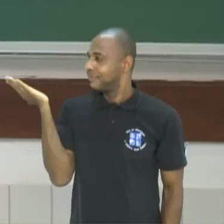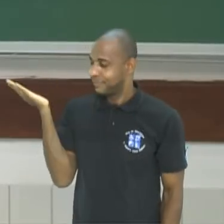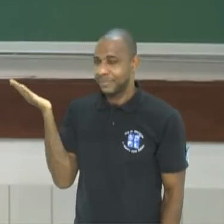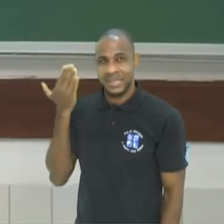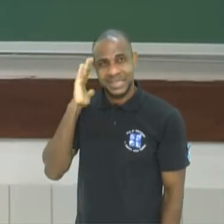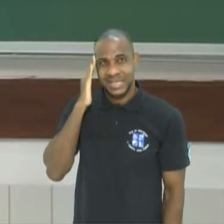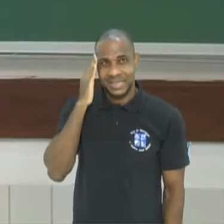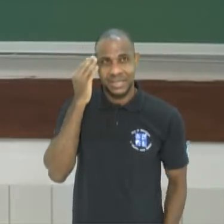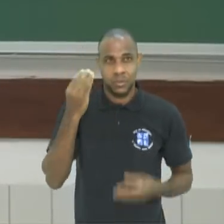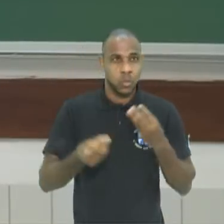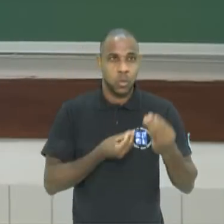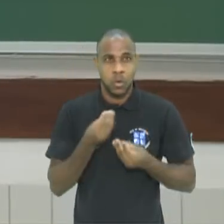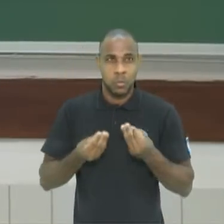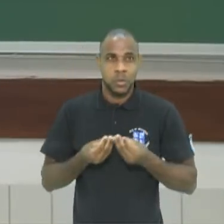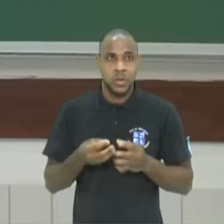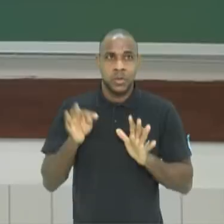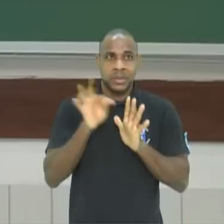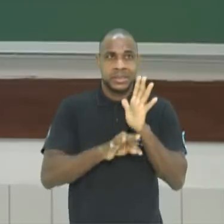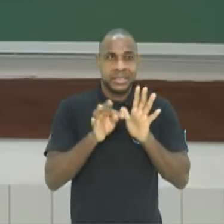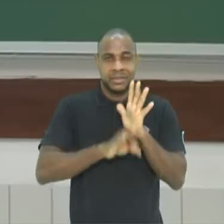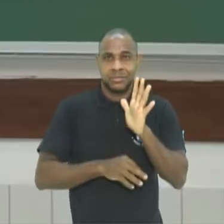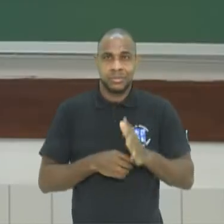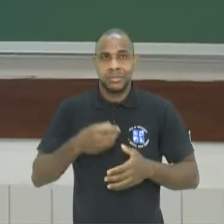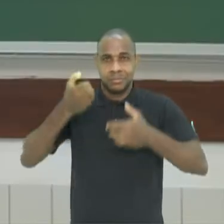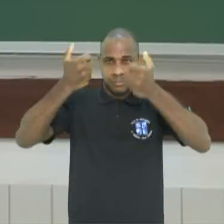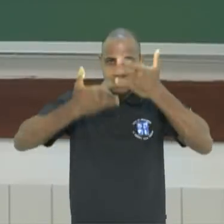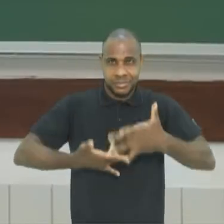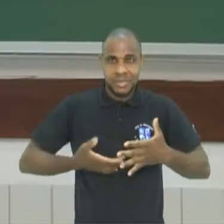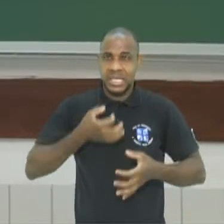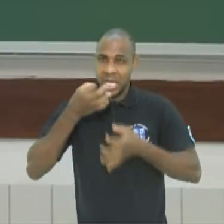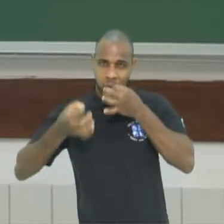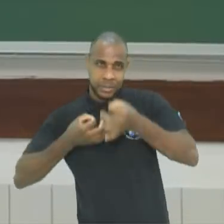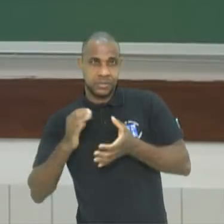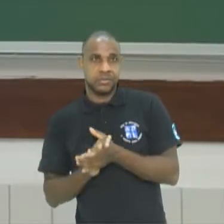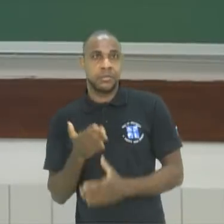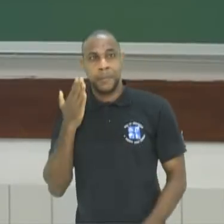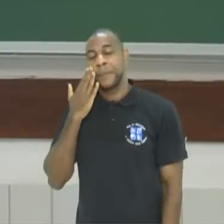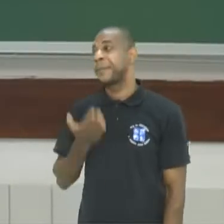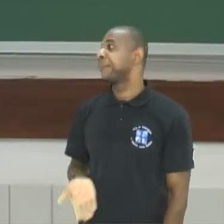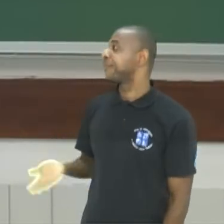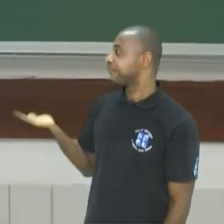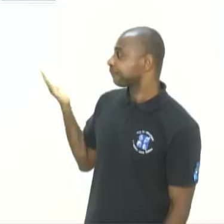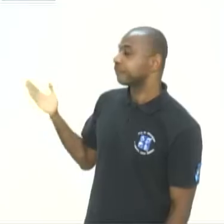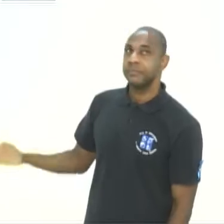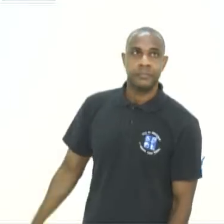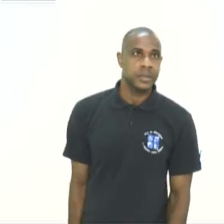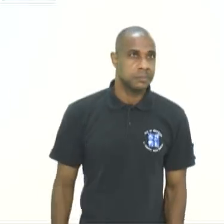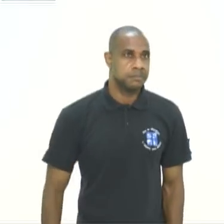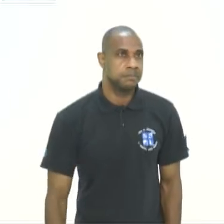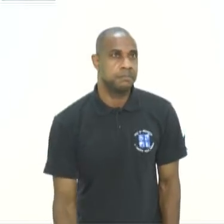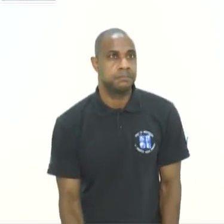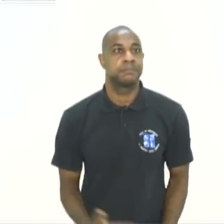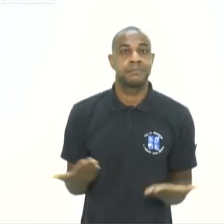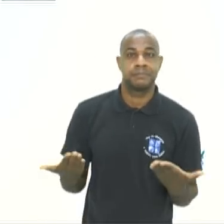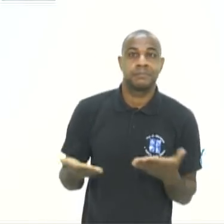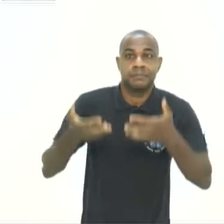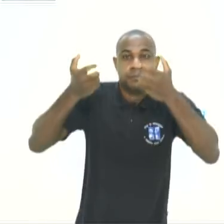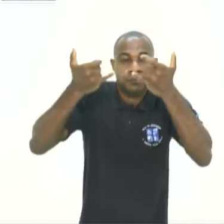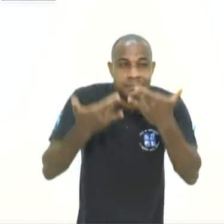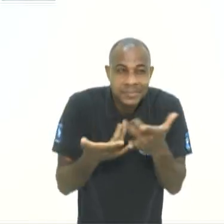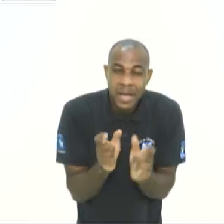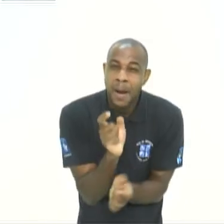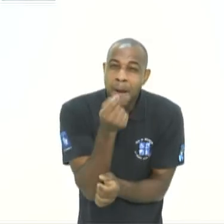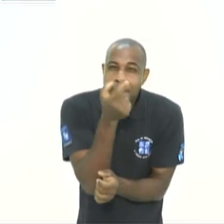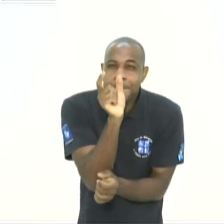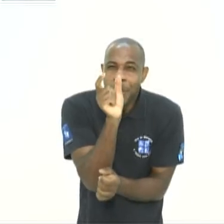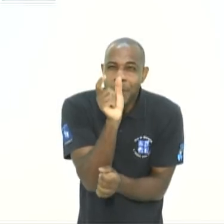entenderem esse texto dissertativo argumentativo. E agora nós vamos definir em poucas palavras, então para